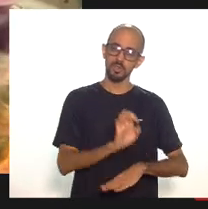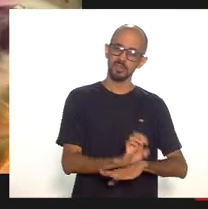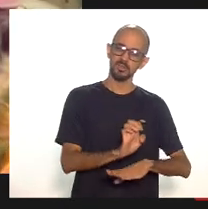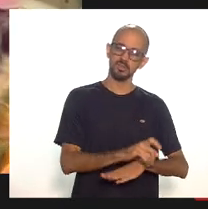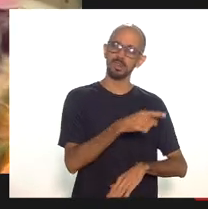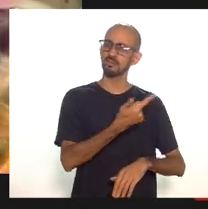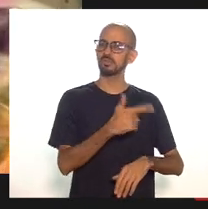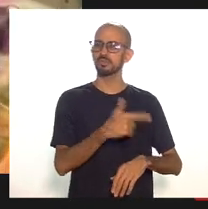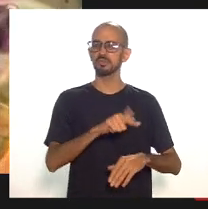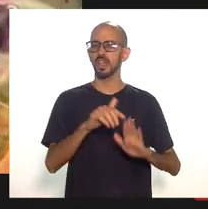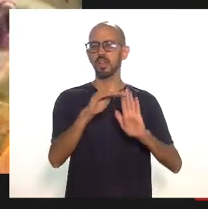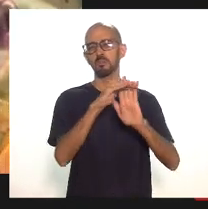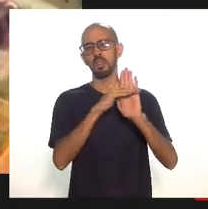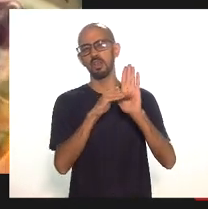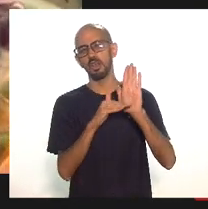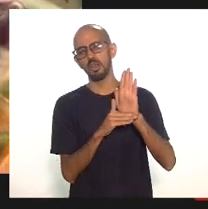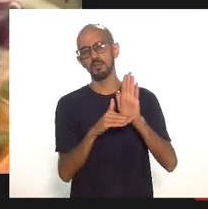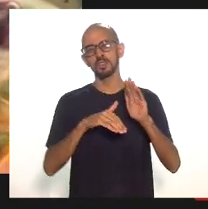plano de cargos de carreira